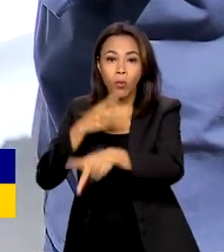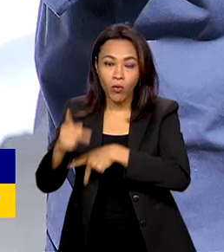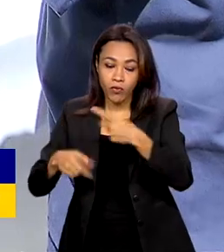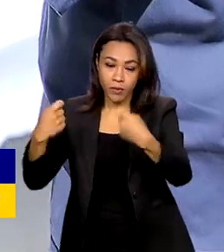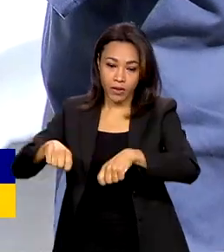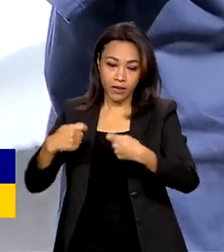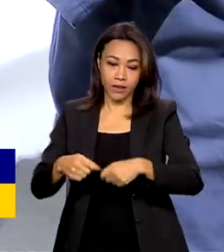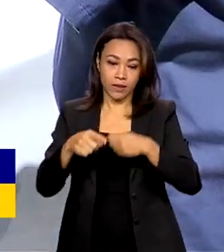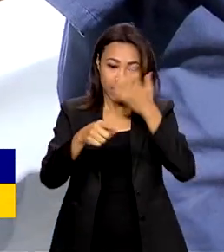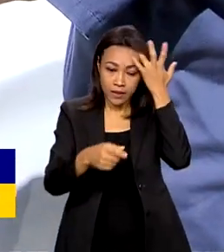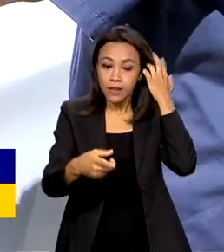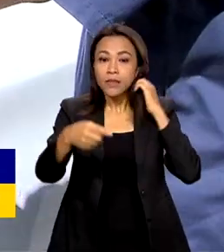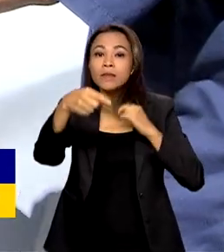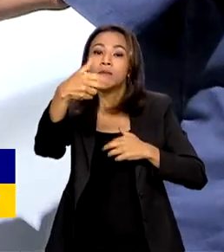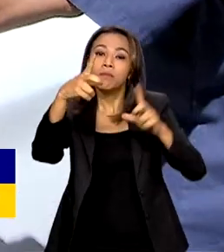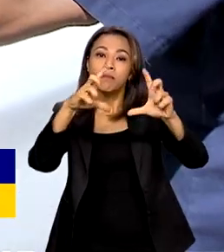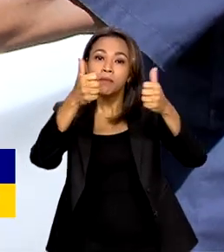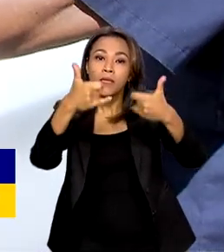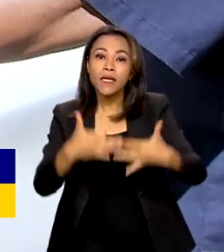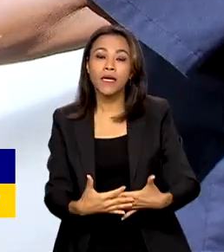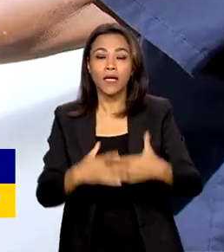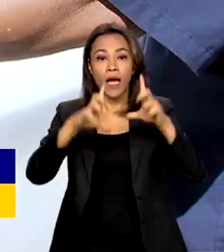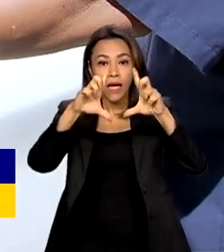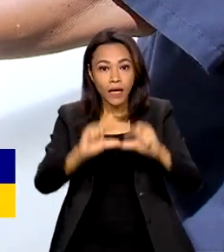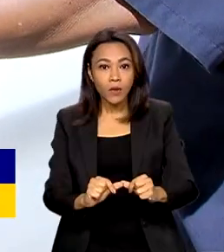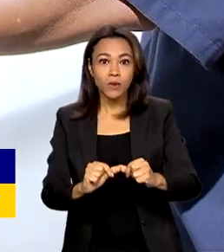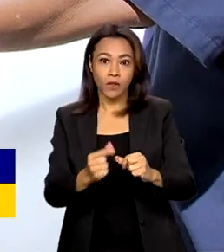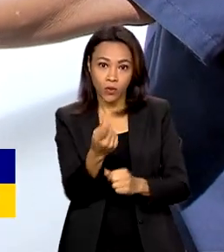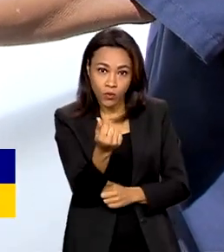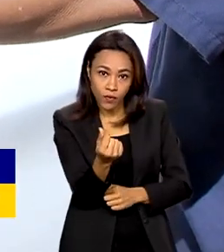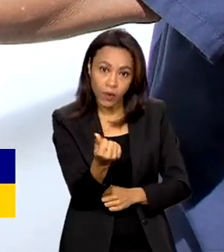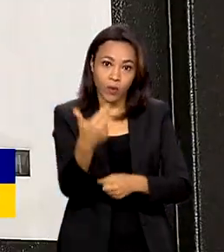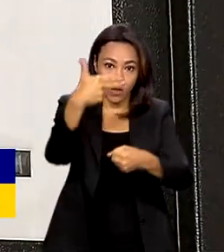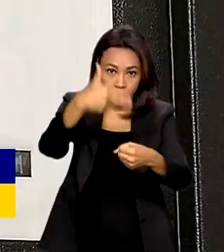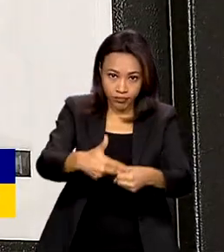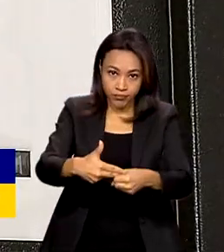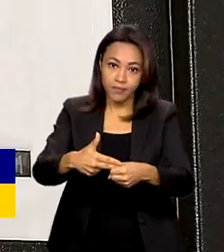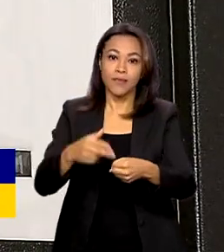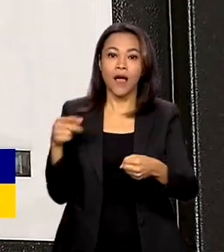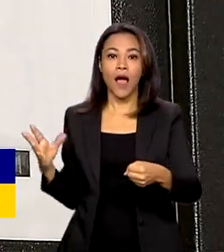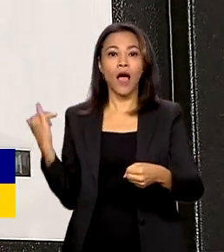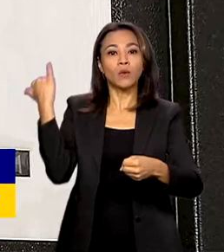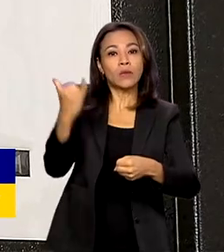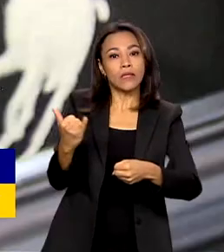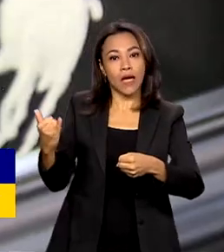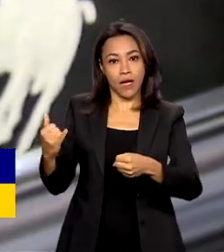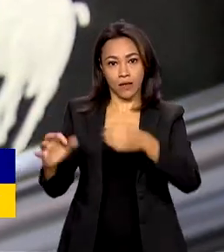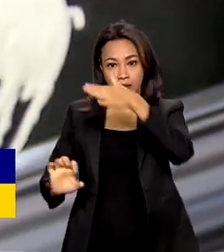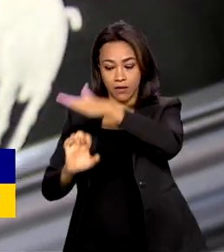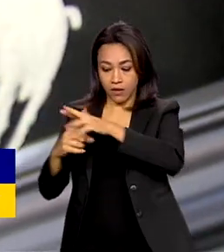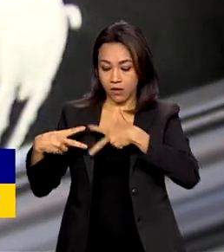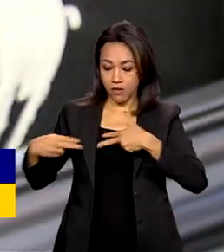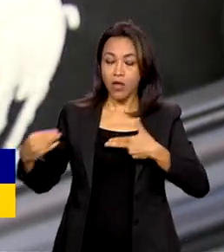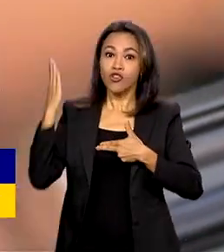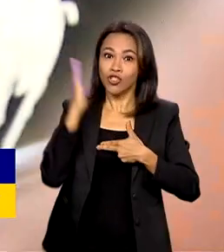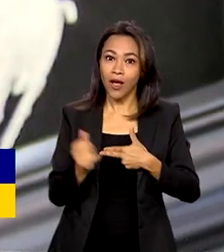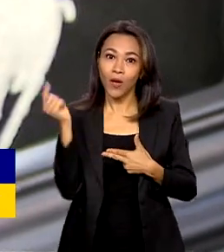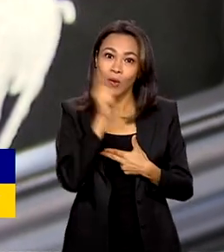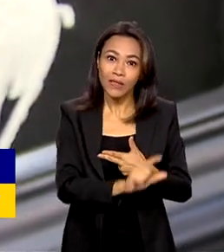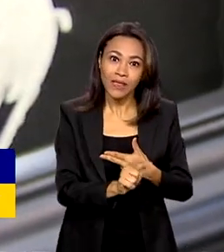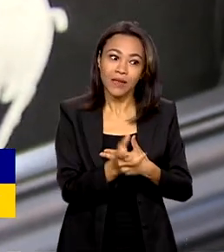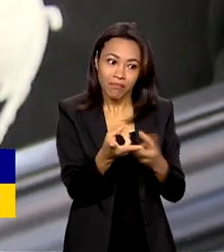A redução nos preços anunciada esta semana pela Petrobras chegou às bombas. E para quem trabalha